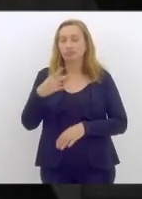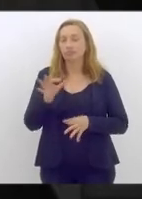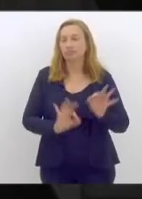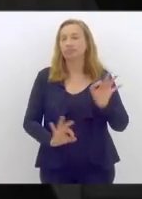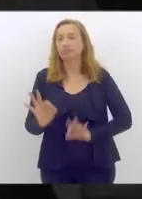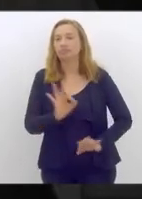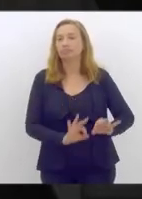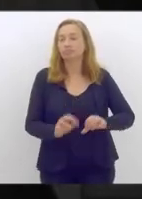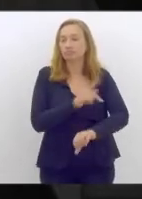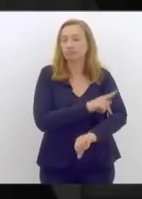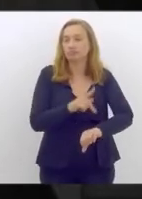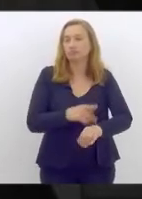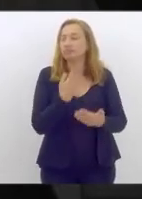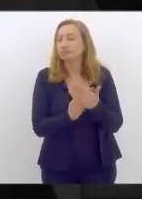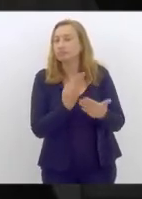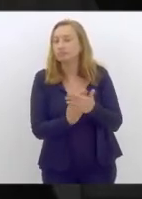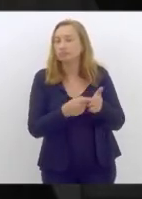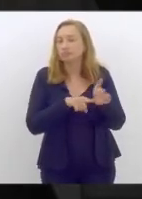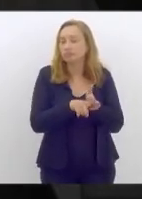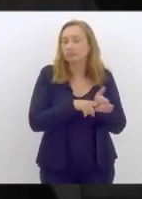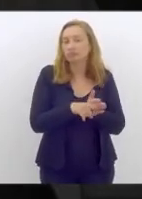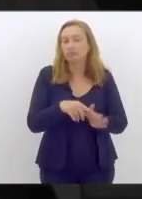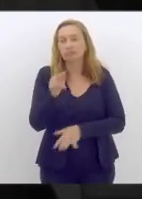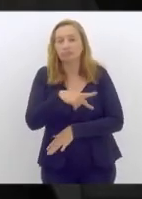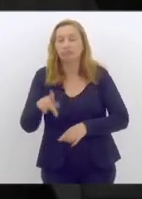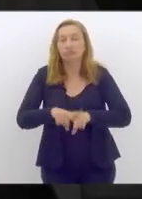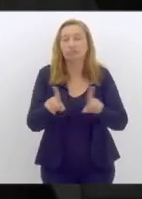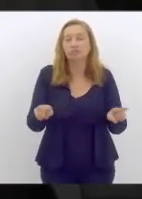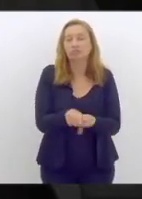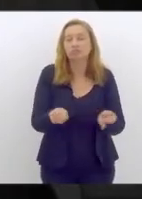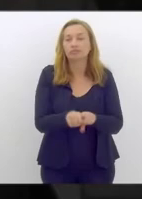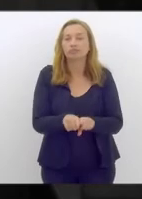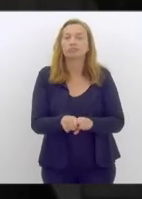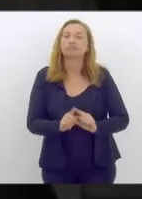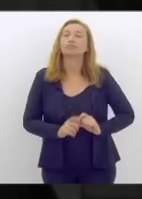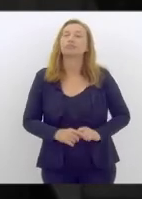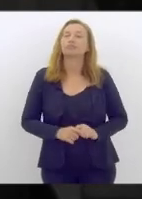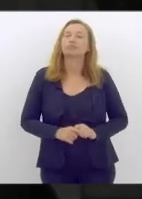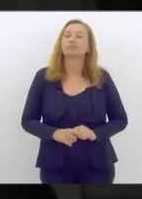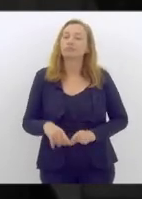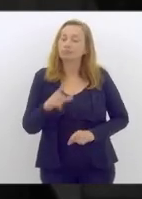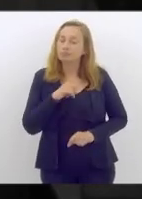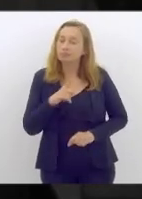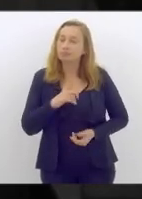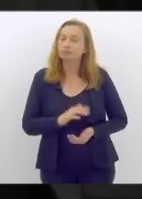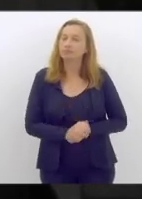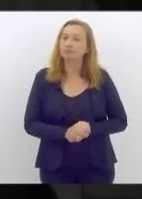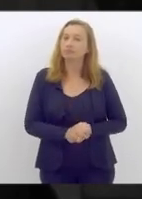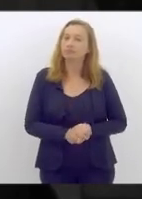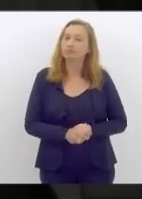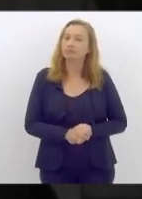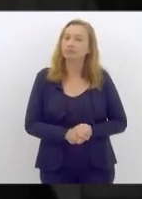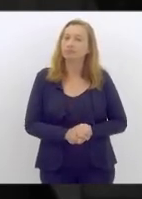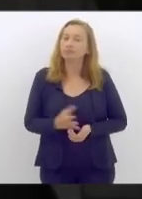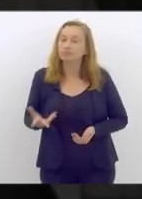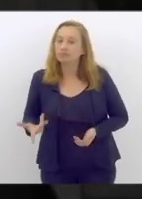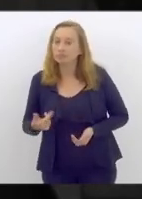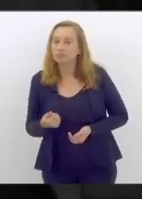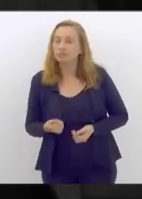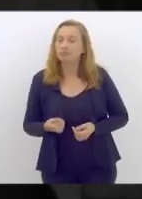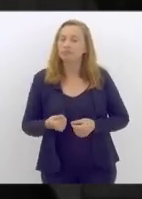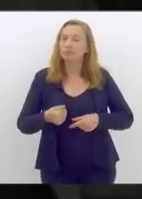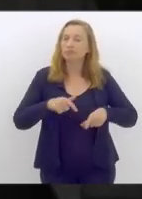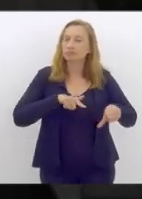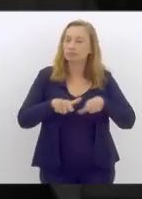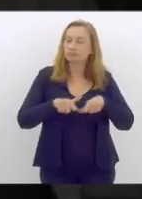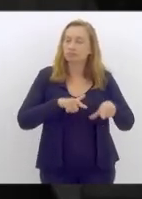pedagógico para estudo para a pesquisa dos professores mas também estabelecer é que haja uma garantia de plano de cargos